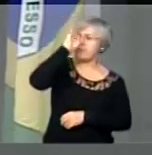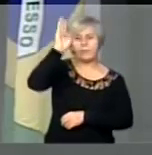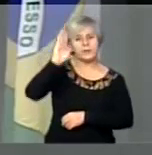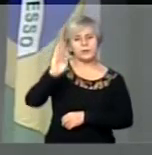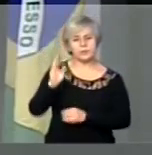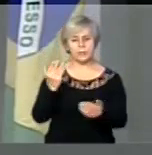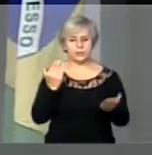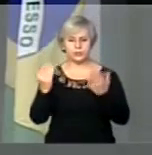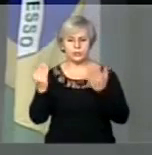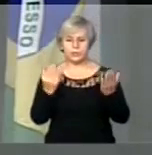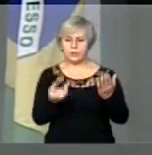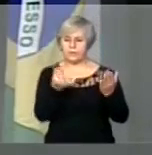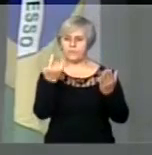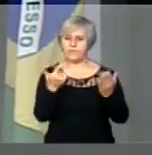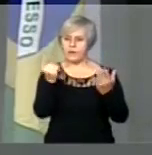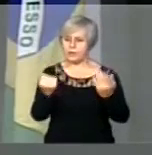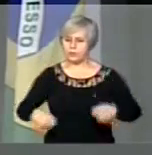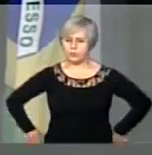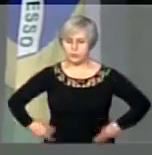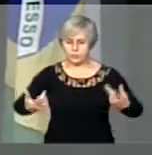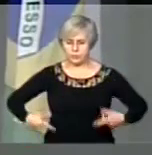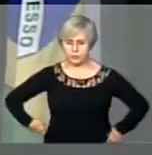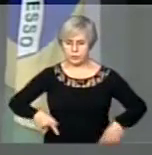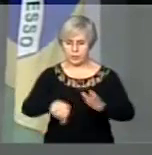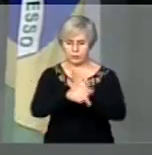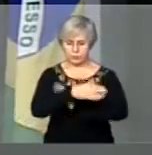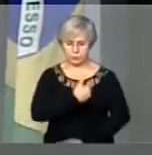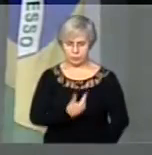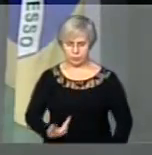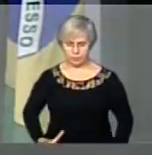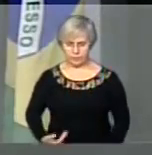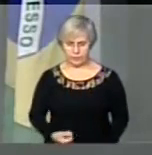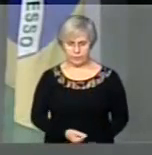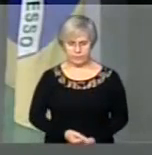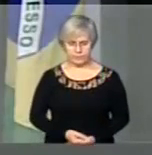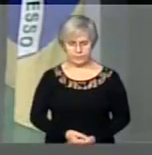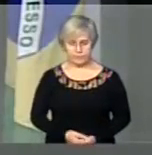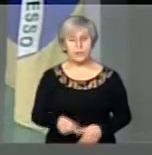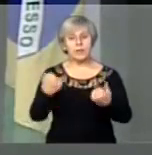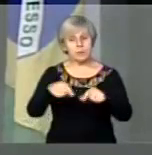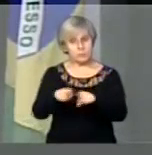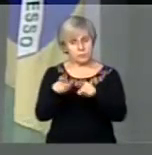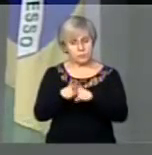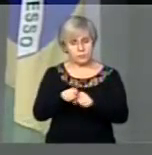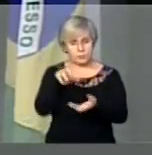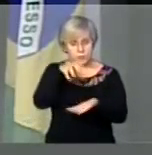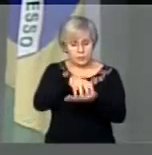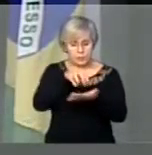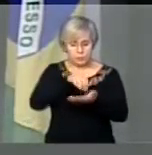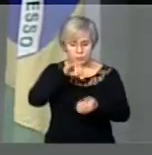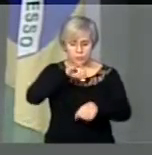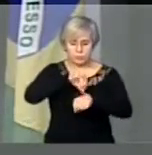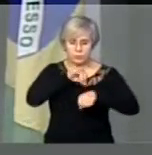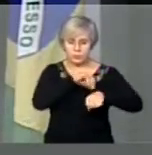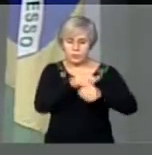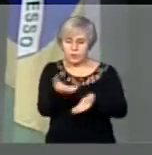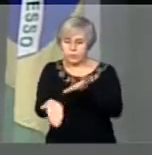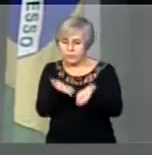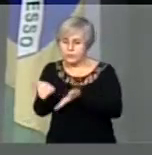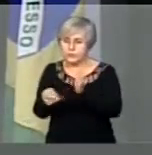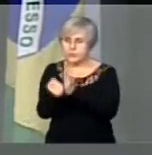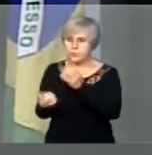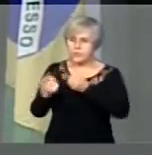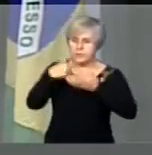a outros gastos do governo. Nós precisamos de centro de reabilitação, ministro. Como é que nós